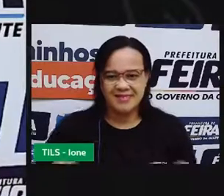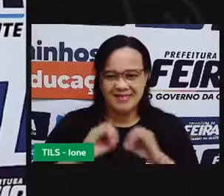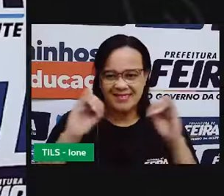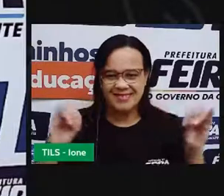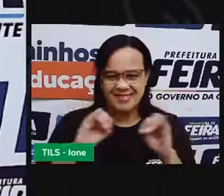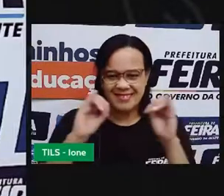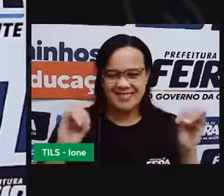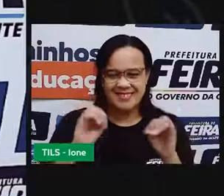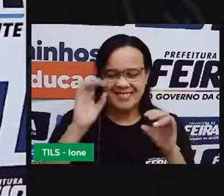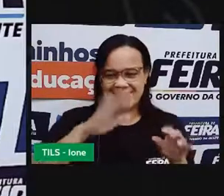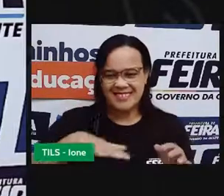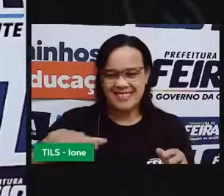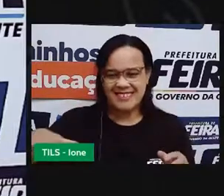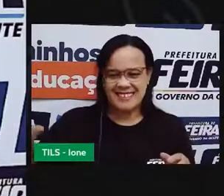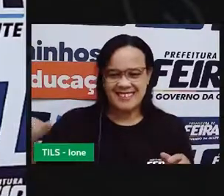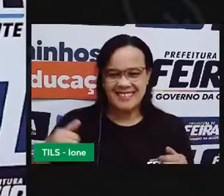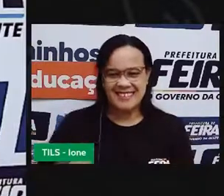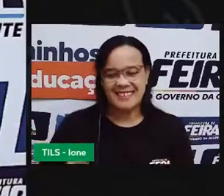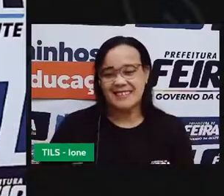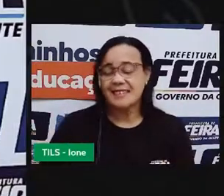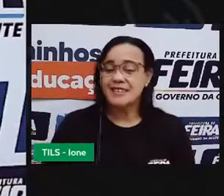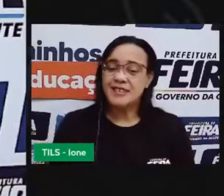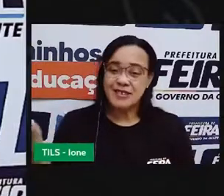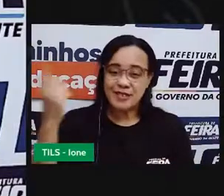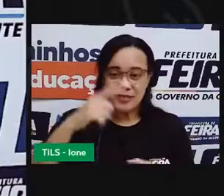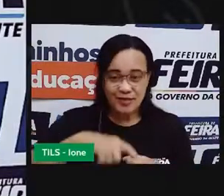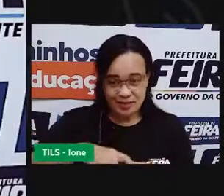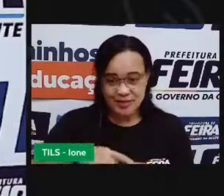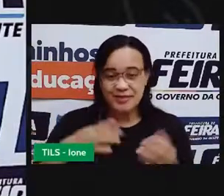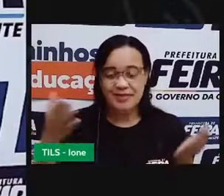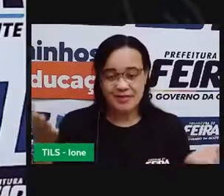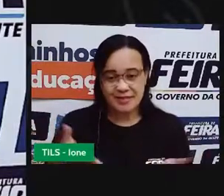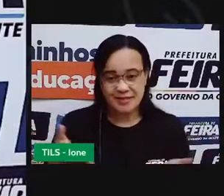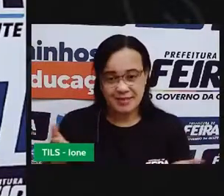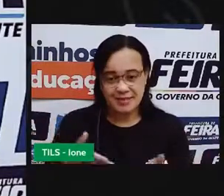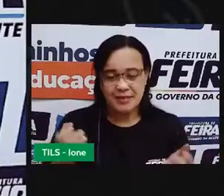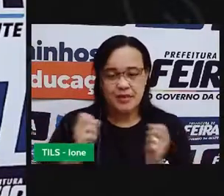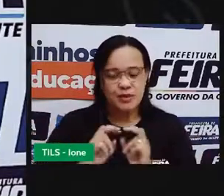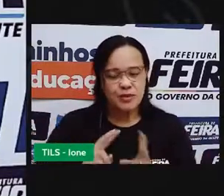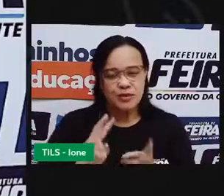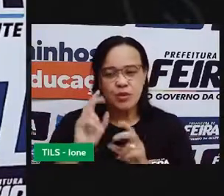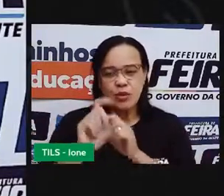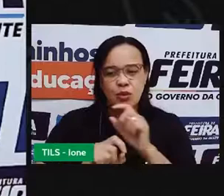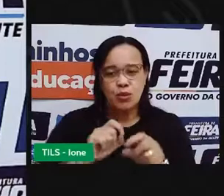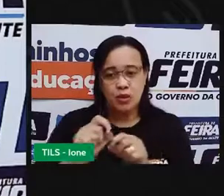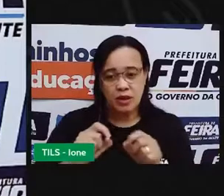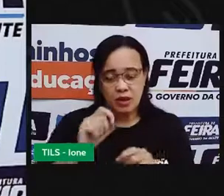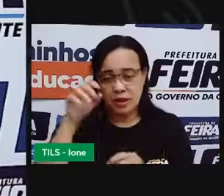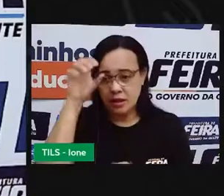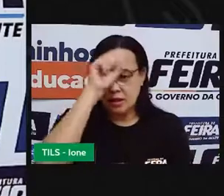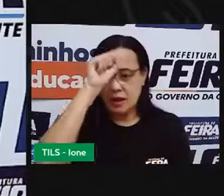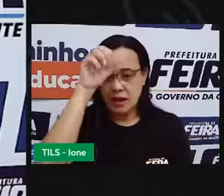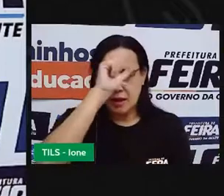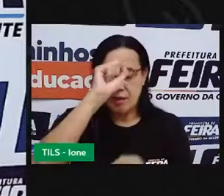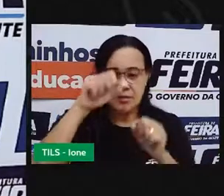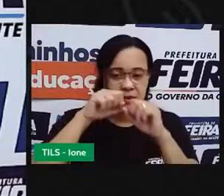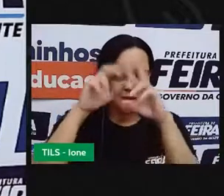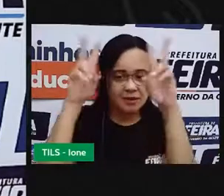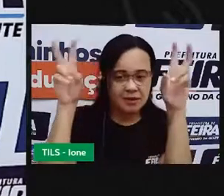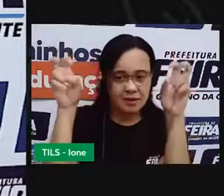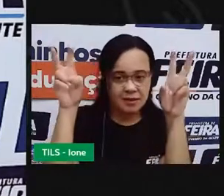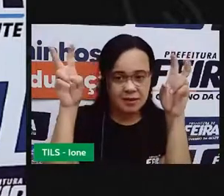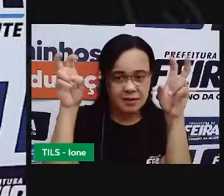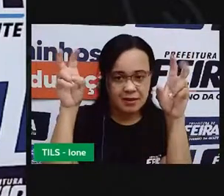Olá, criança! Voltamos! Agora vamos continuar aprendendo com a aula de